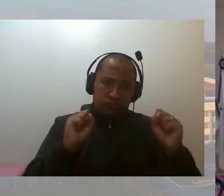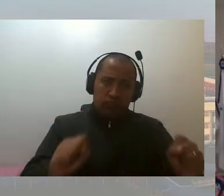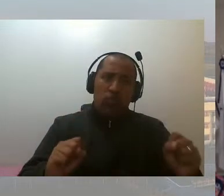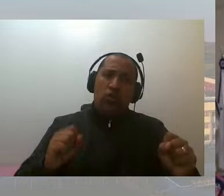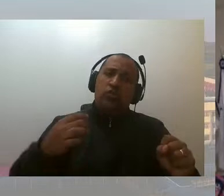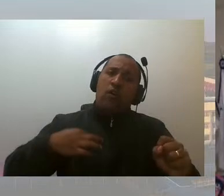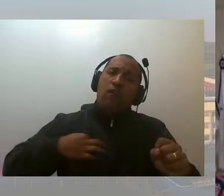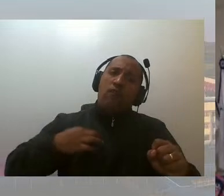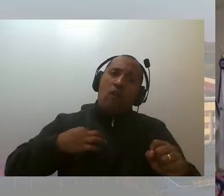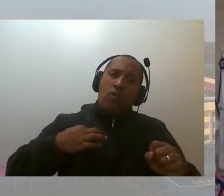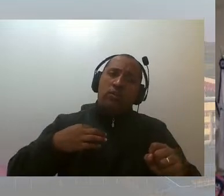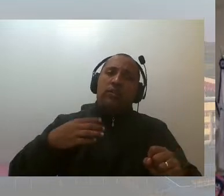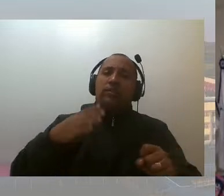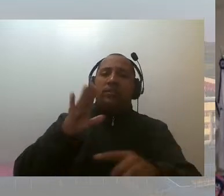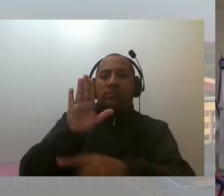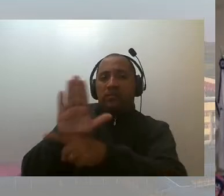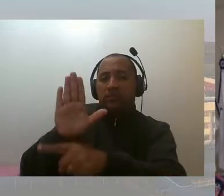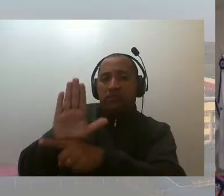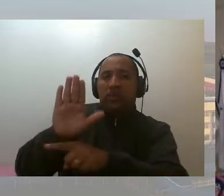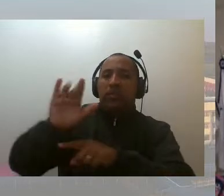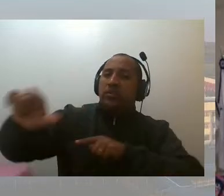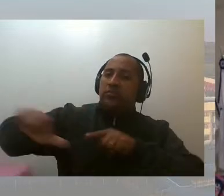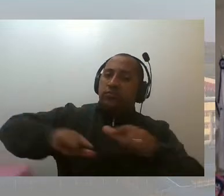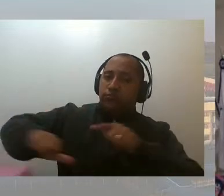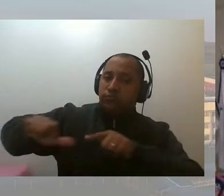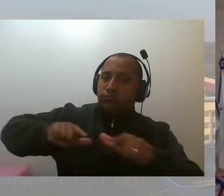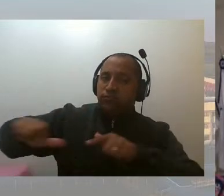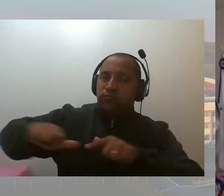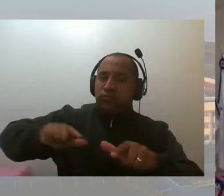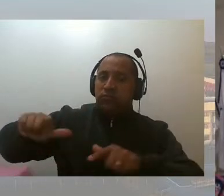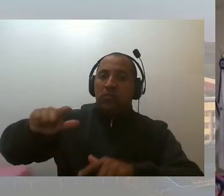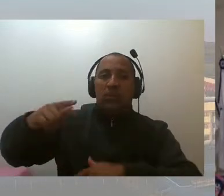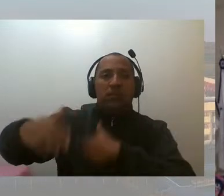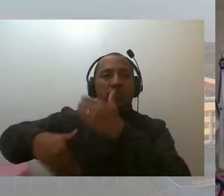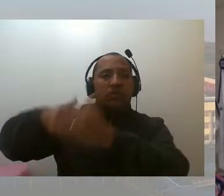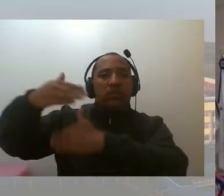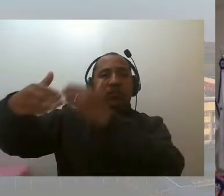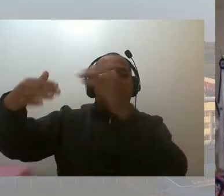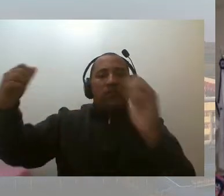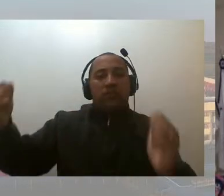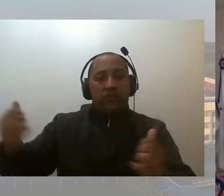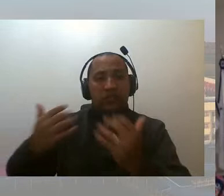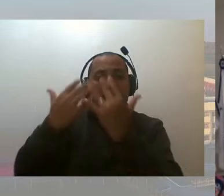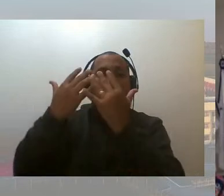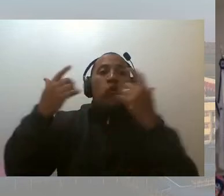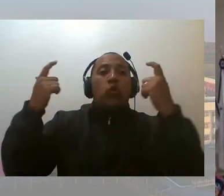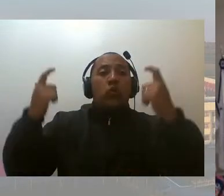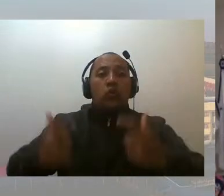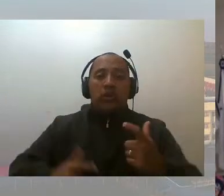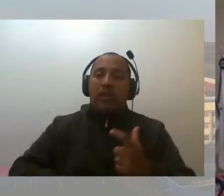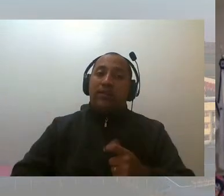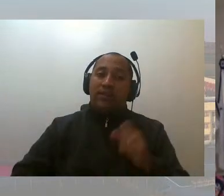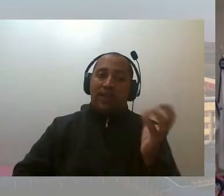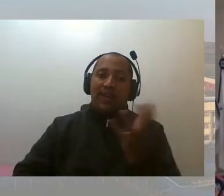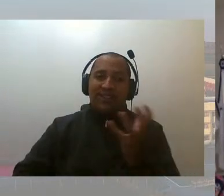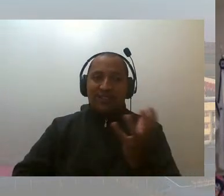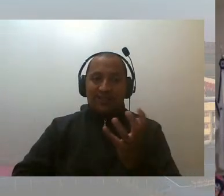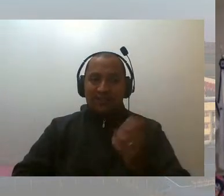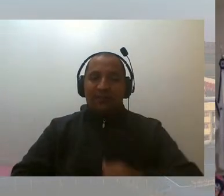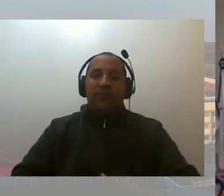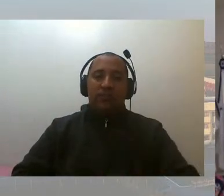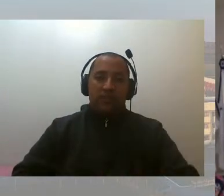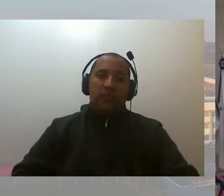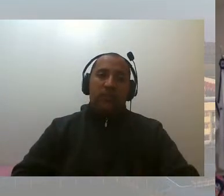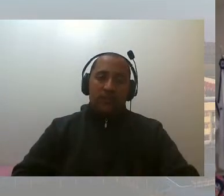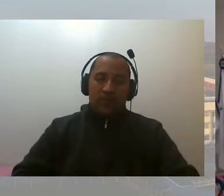voluntários, para trabalhar no desenvolvimento do evento, se possível, em Caçapava do Sul. Então, saliento de